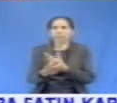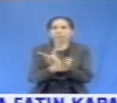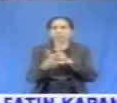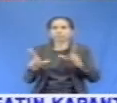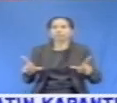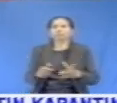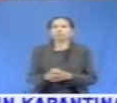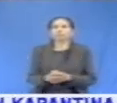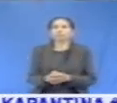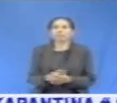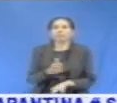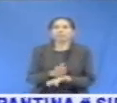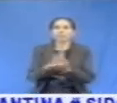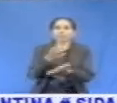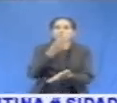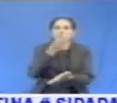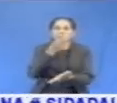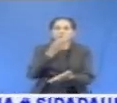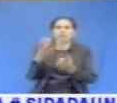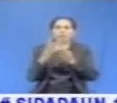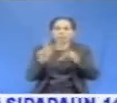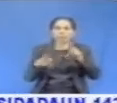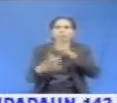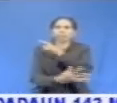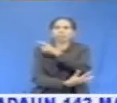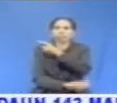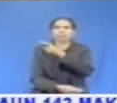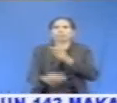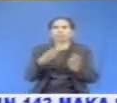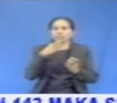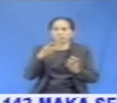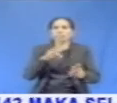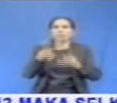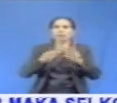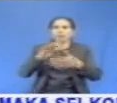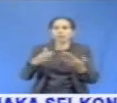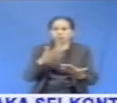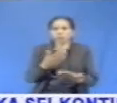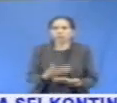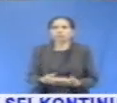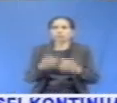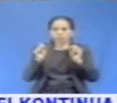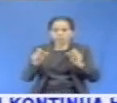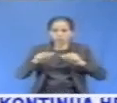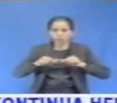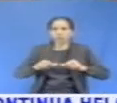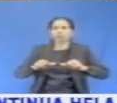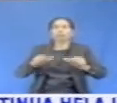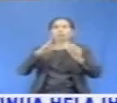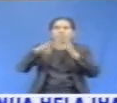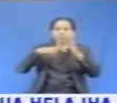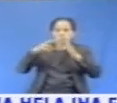município, além de apoio a Ihamba Vulnerável, encoraja a mos população e a área rural a cumprir ba